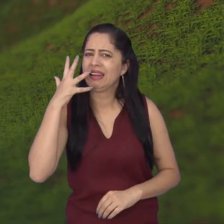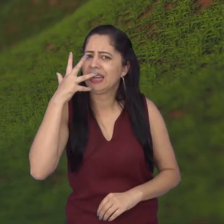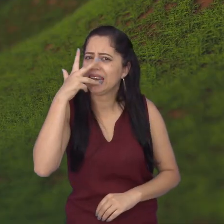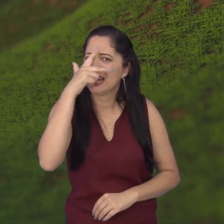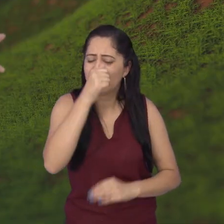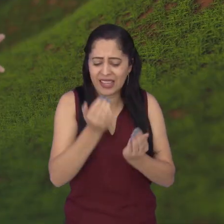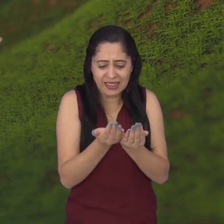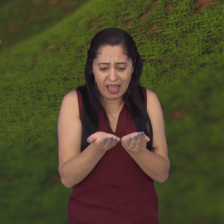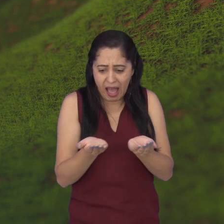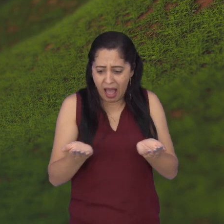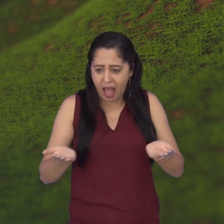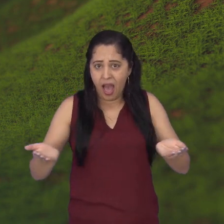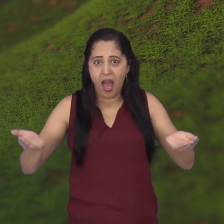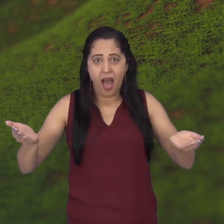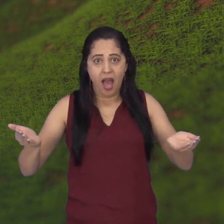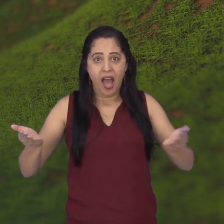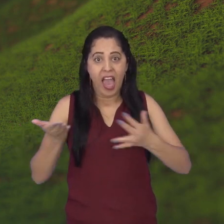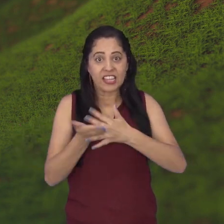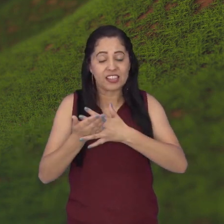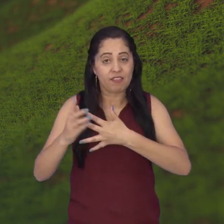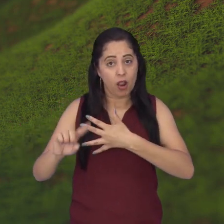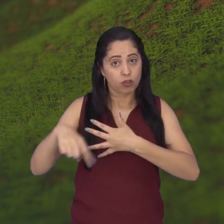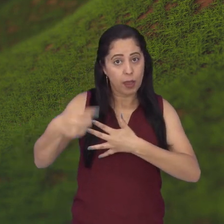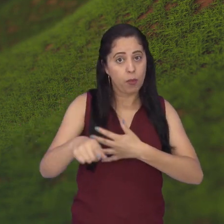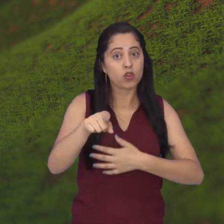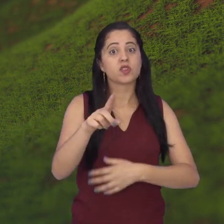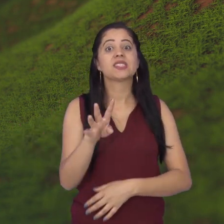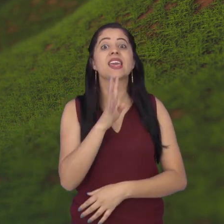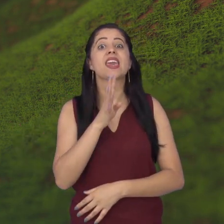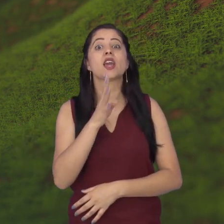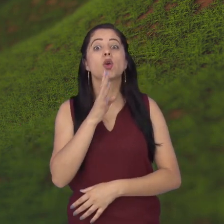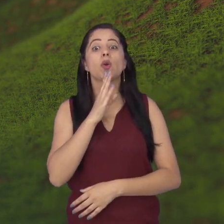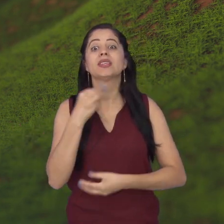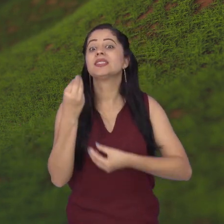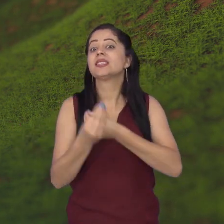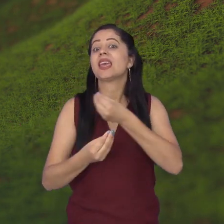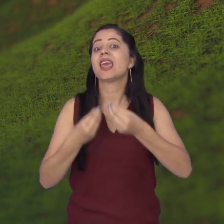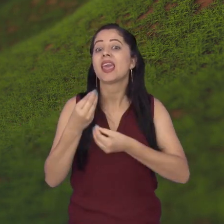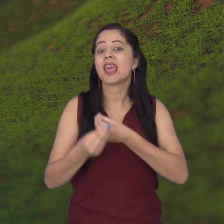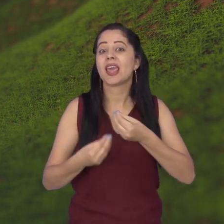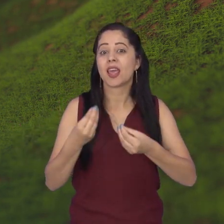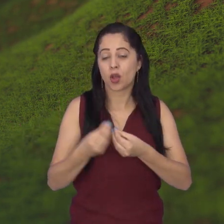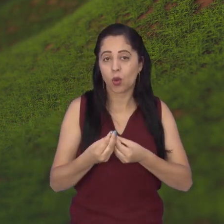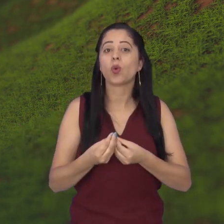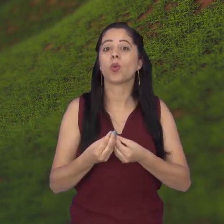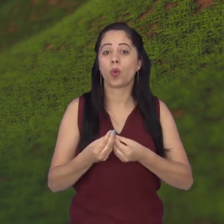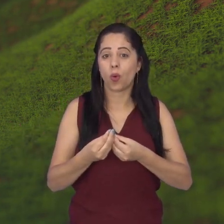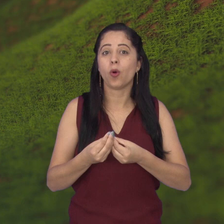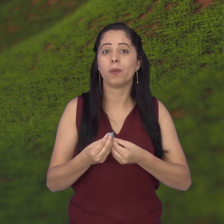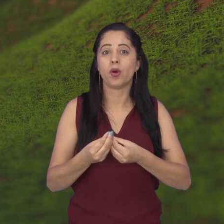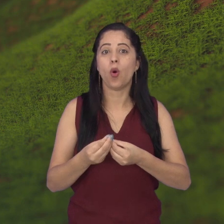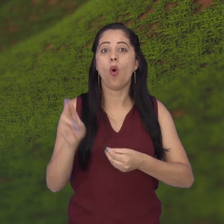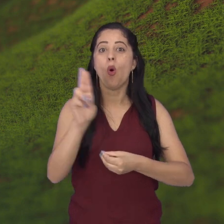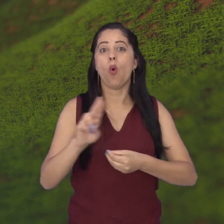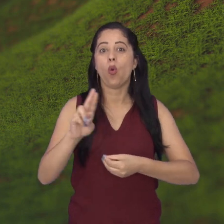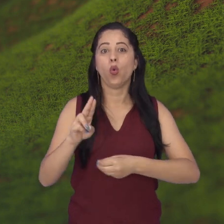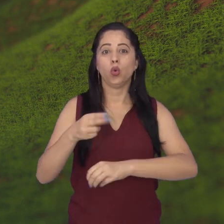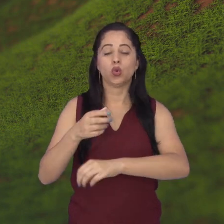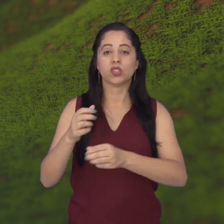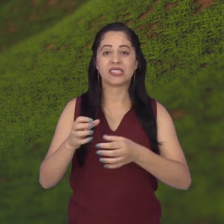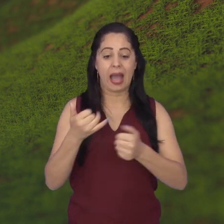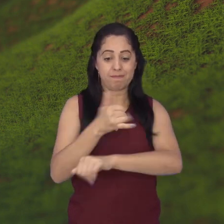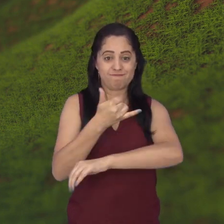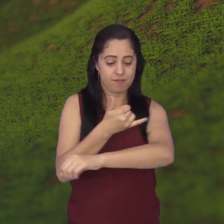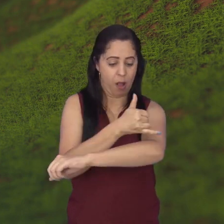Como ficou linda essa gamela! E na volta do intervalo você vai conhecer um processo de produção que conta com cargas de choque